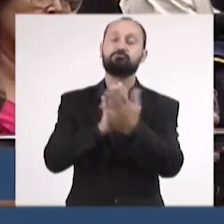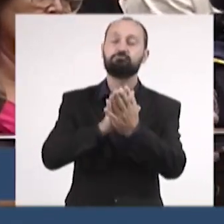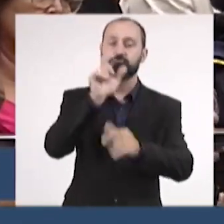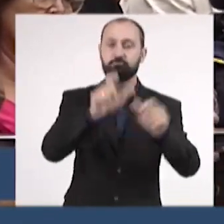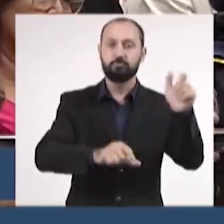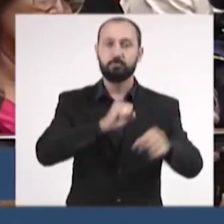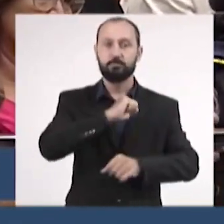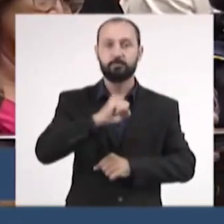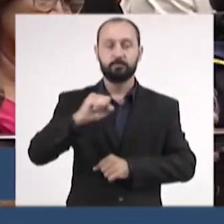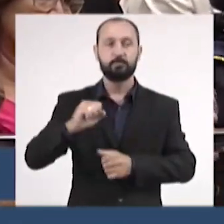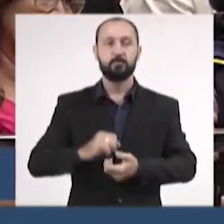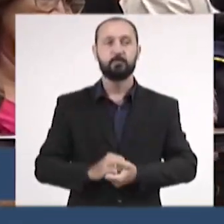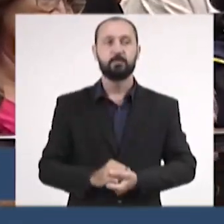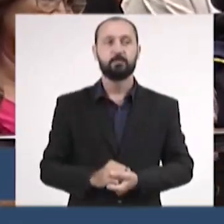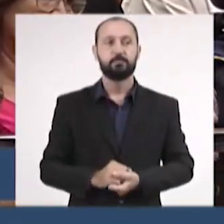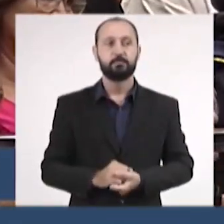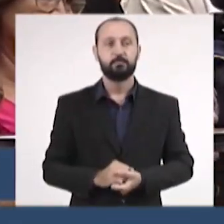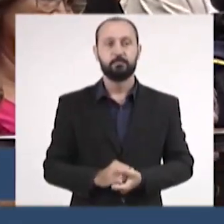Feminicídio.